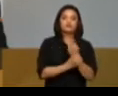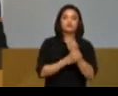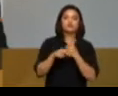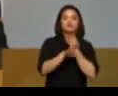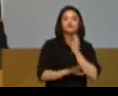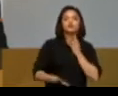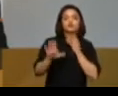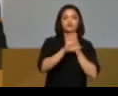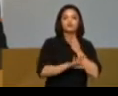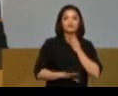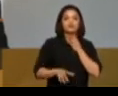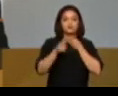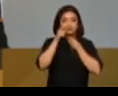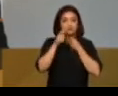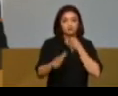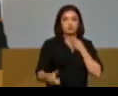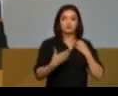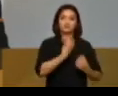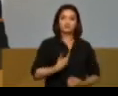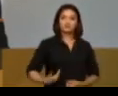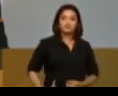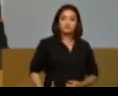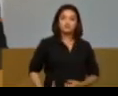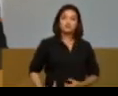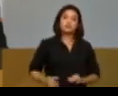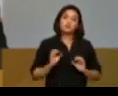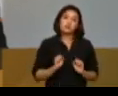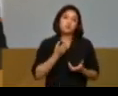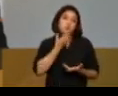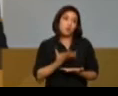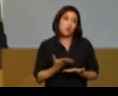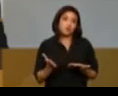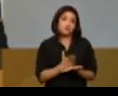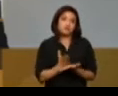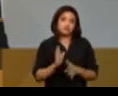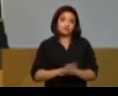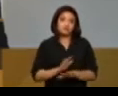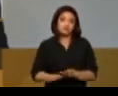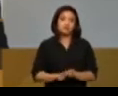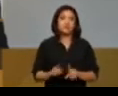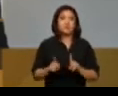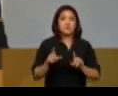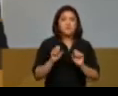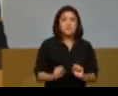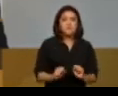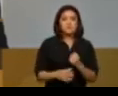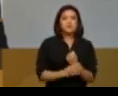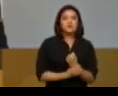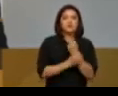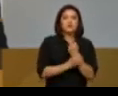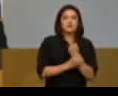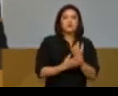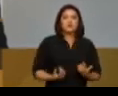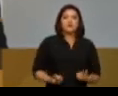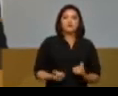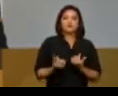e de interesse público. Ele pode ser benéfico em muitos casos. Eu posso lhe garantir que os custos de refino